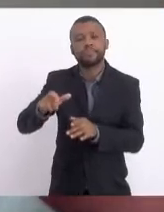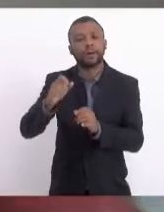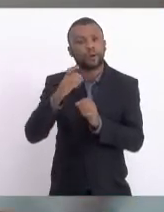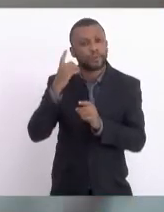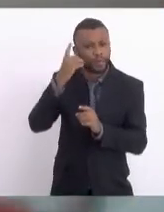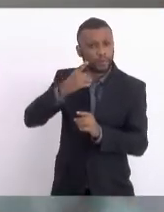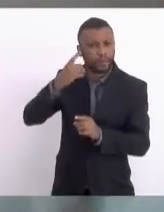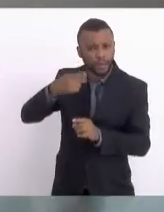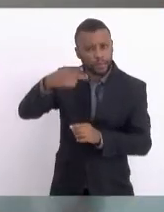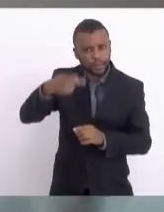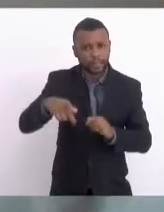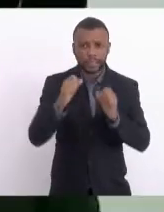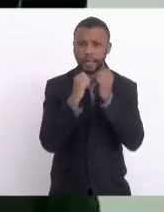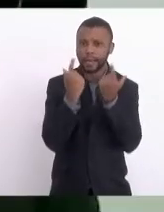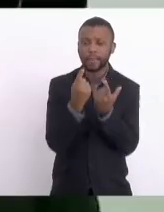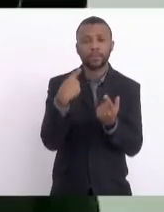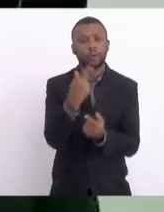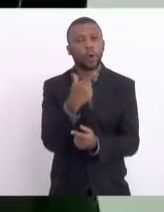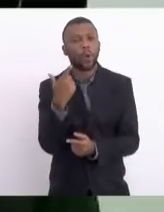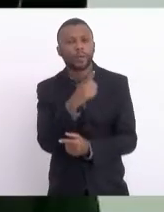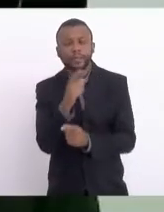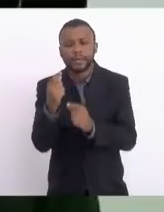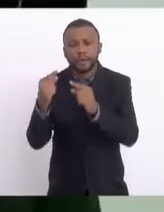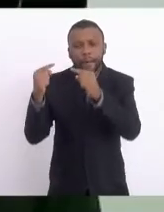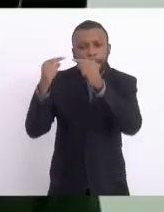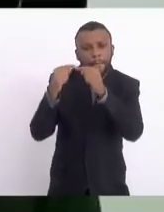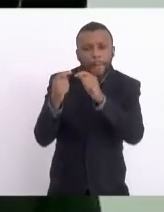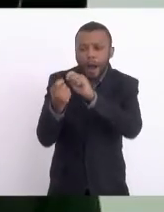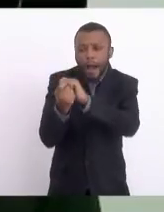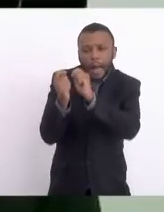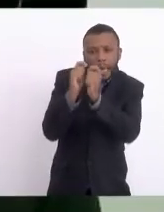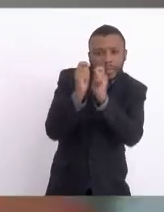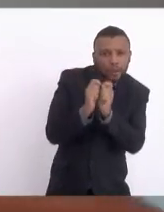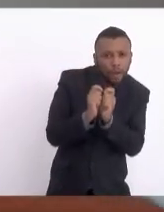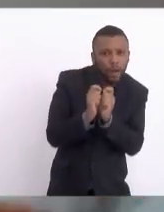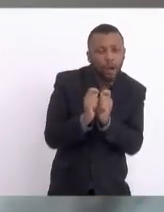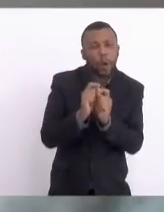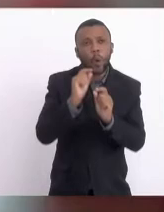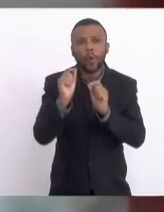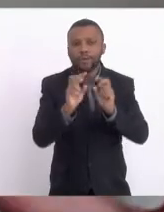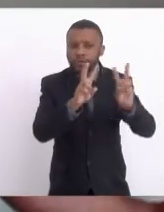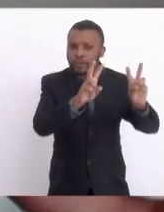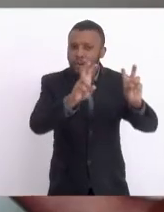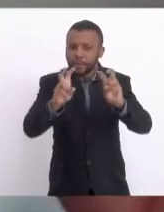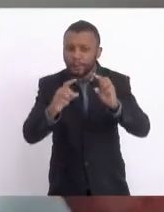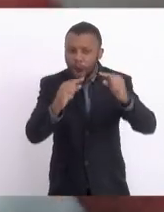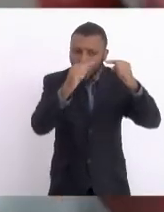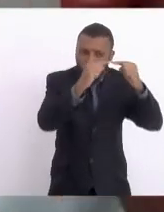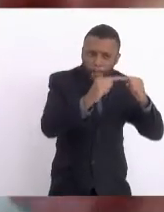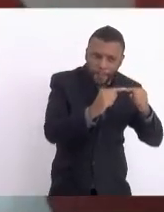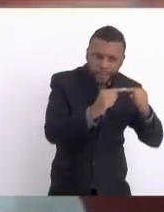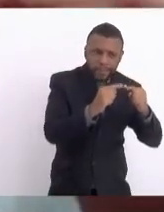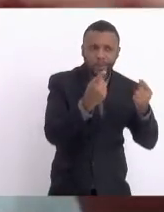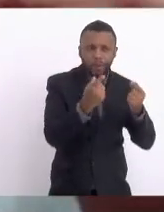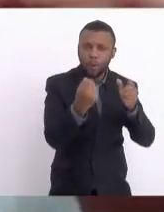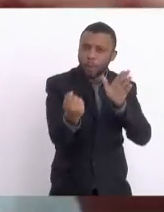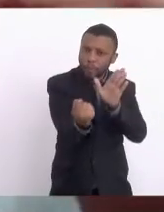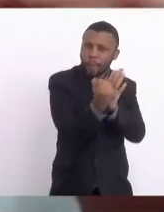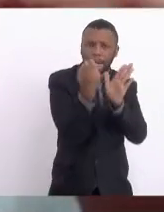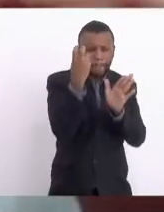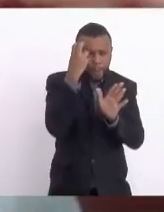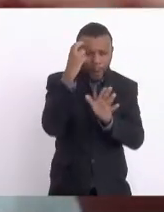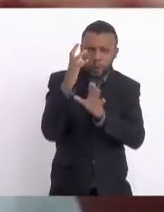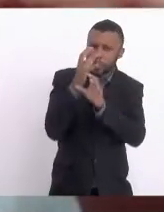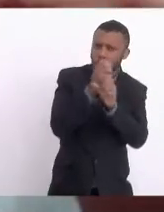um entendimento do que de repente cabe, o que não cabe, porque aí eu acho que a coisa flui melhor. Eu tenho alguns amigos